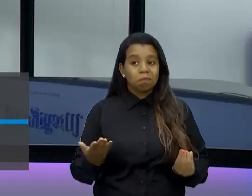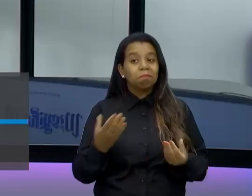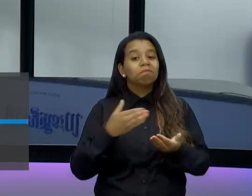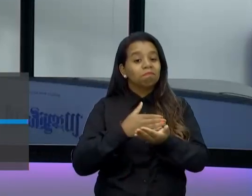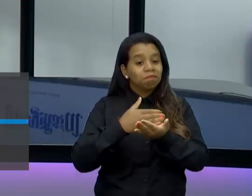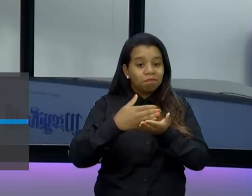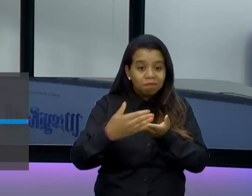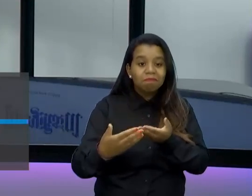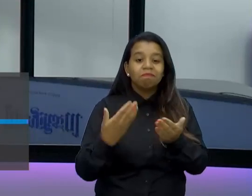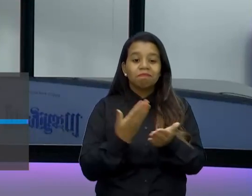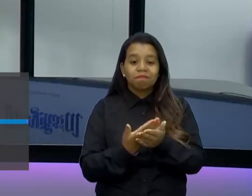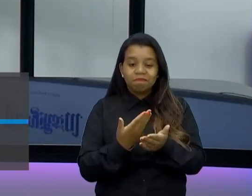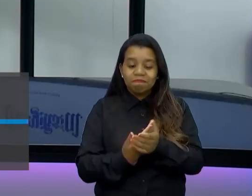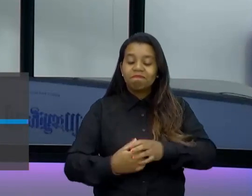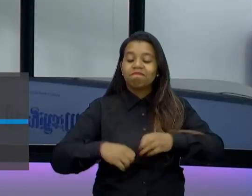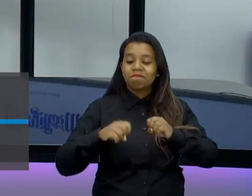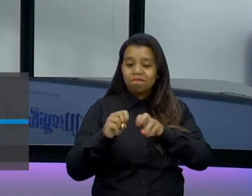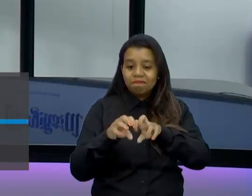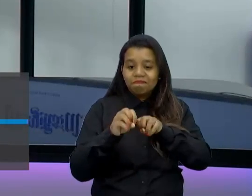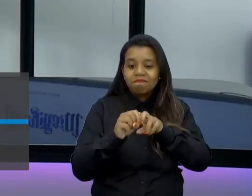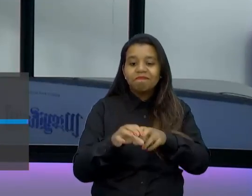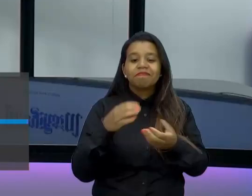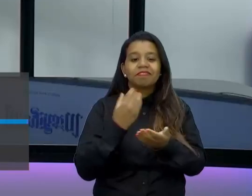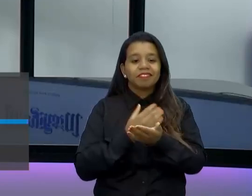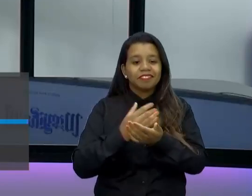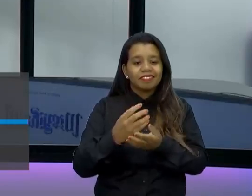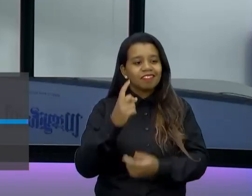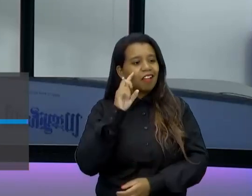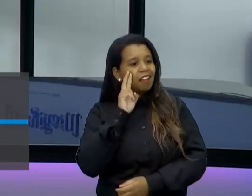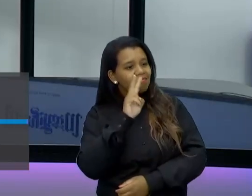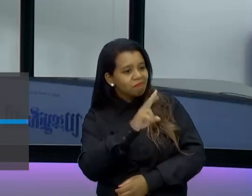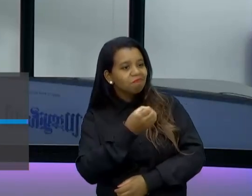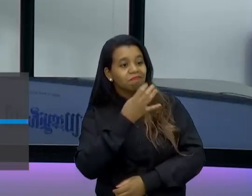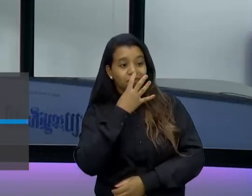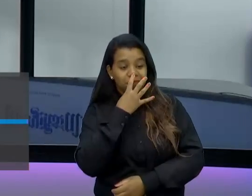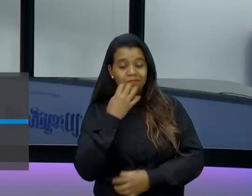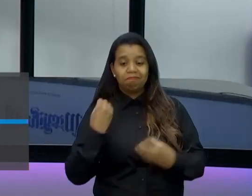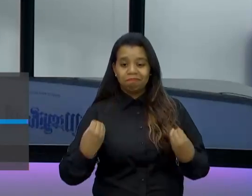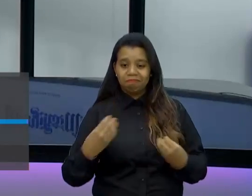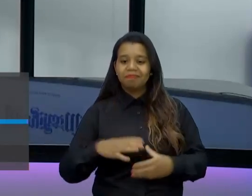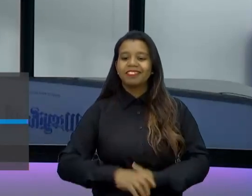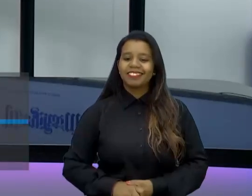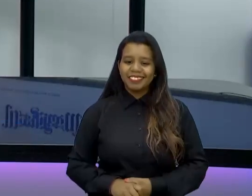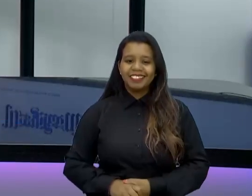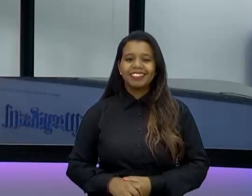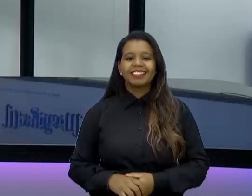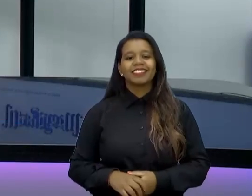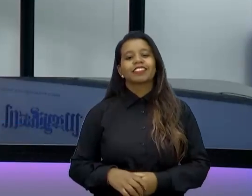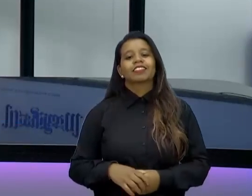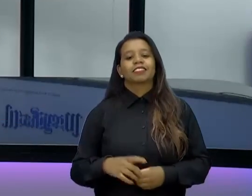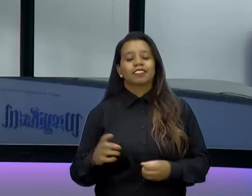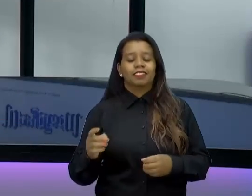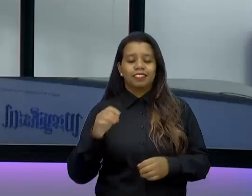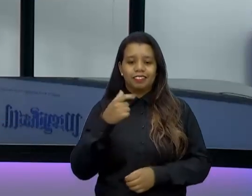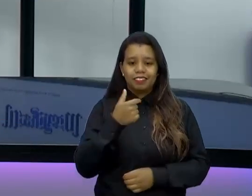aula perfeitamente. Eu fiquei ali só assistindo. Gostei. Vamos então fazer um intervalinho.